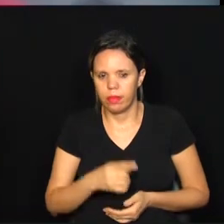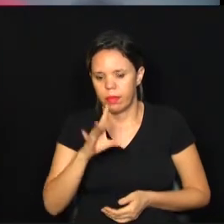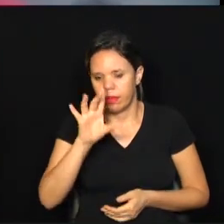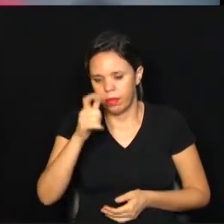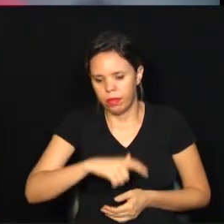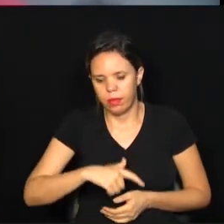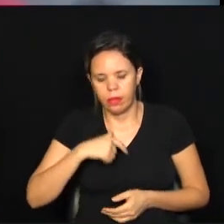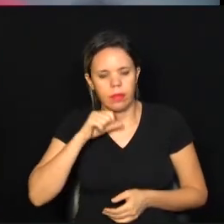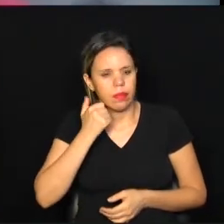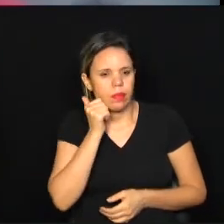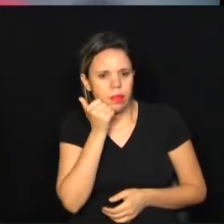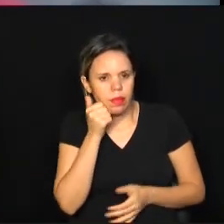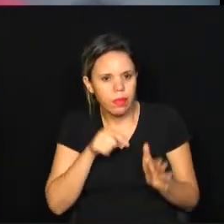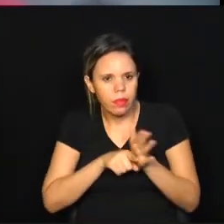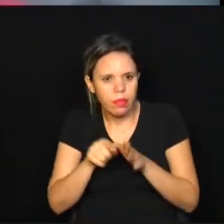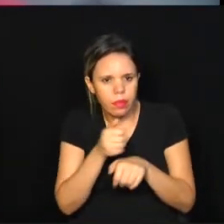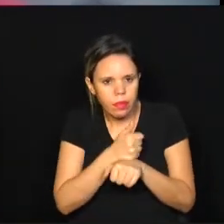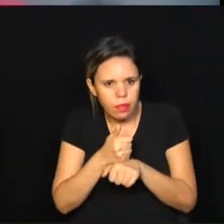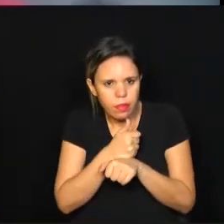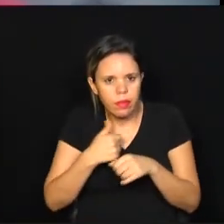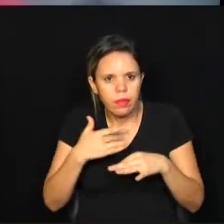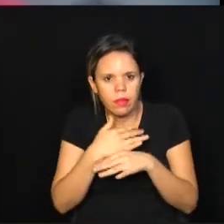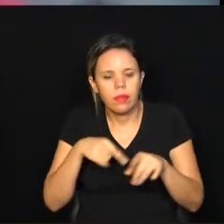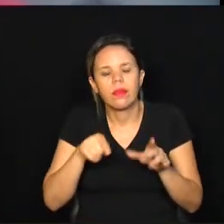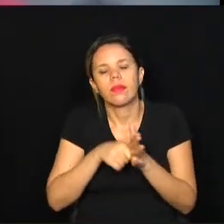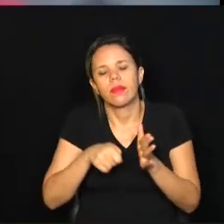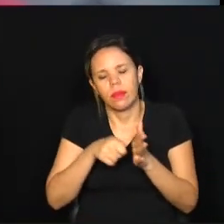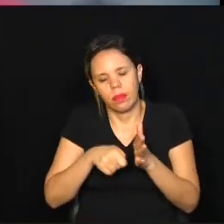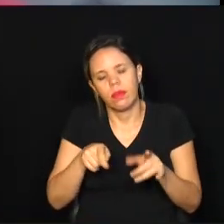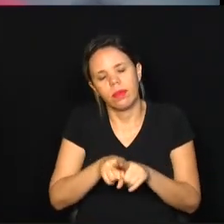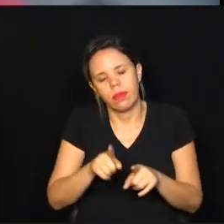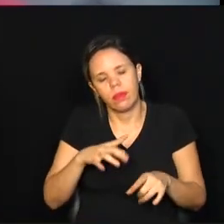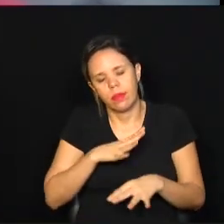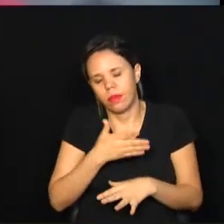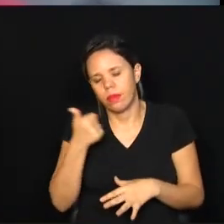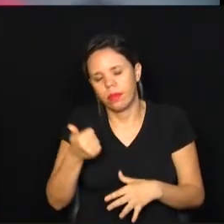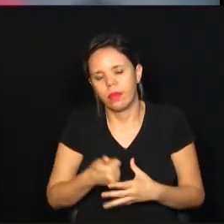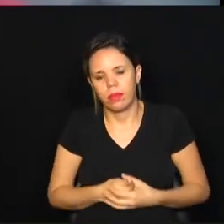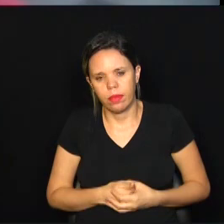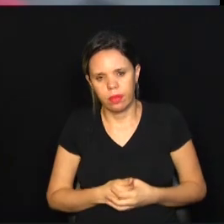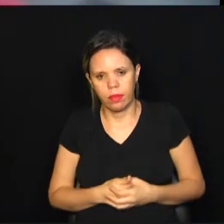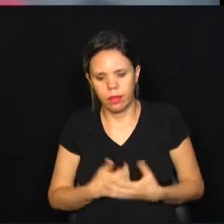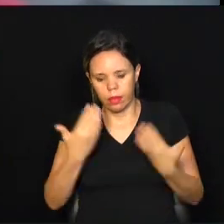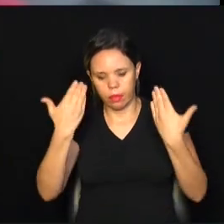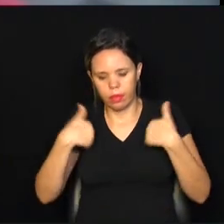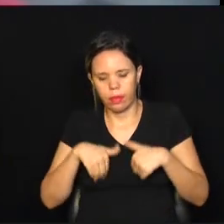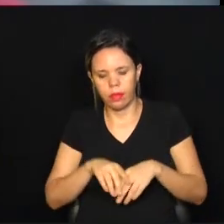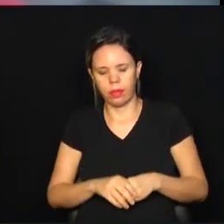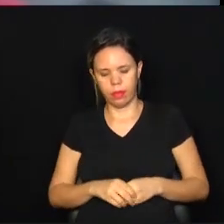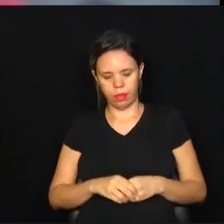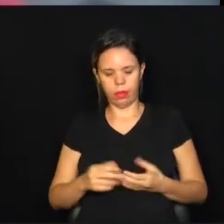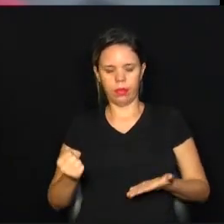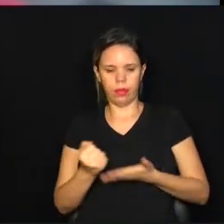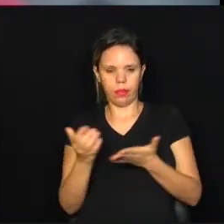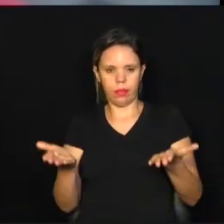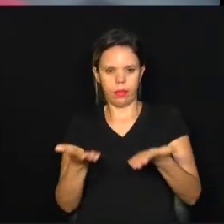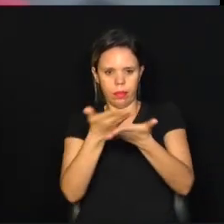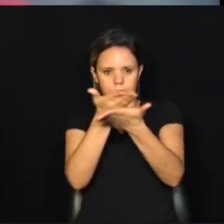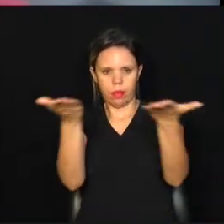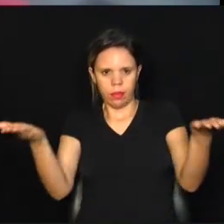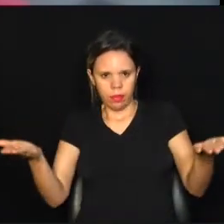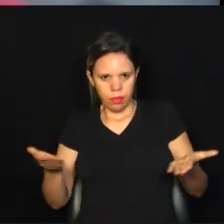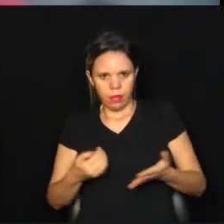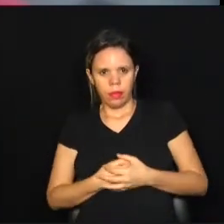uma cientista do urbano, mas eu sou uma militante por uma cidade melhor. Então, eu estou aqui para contribuir com